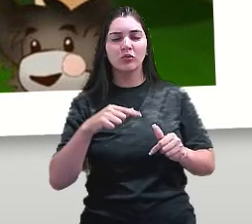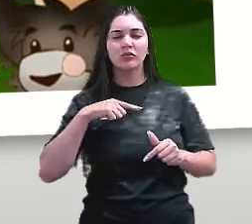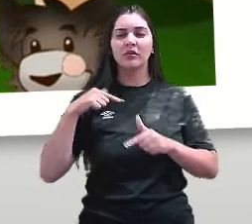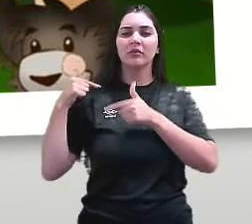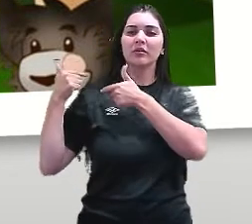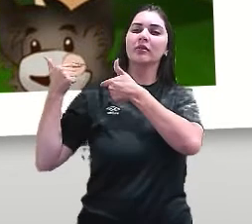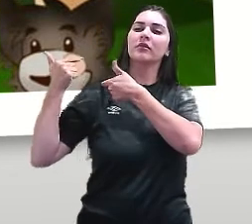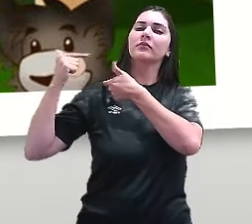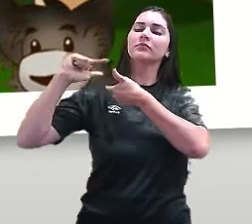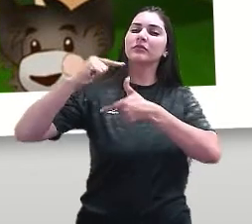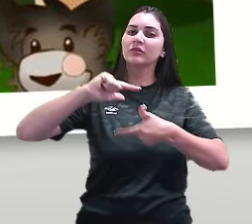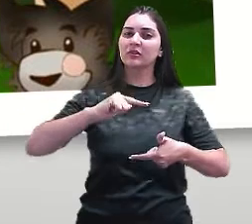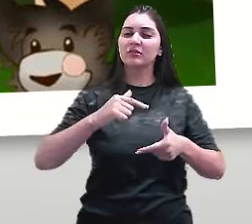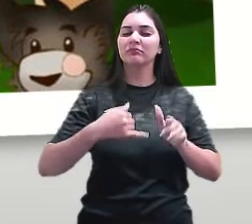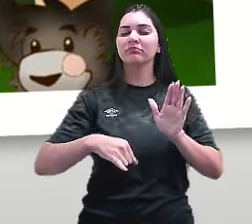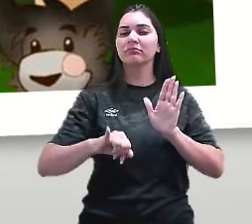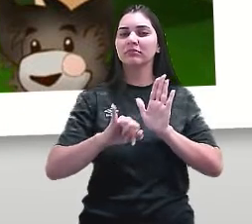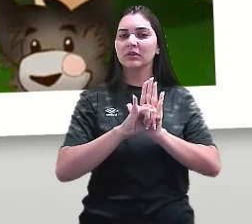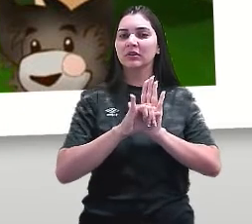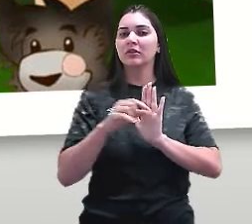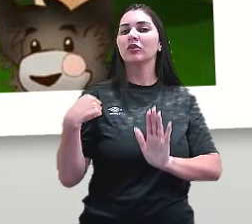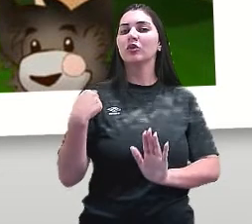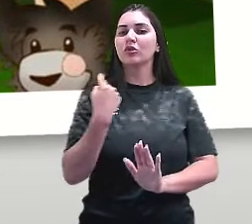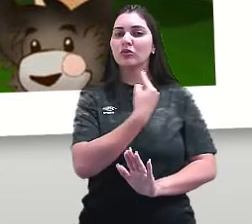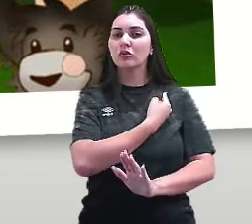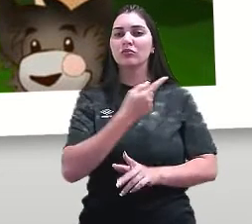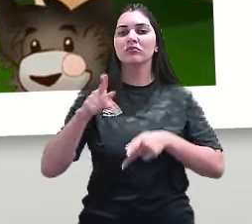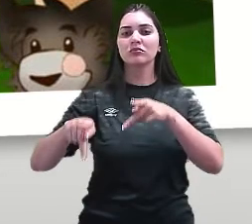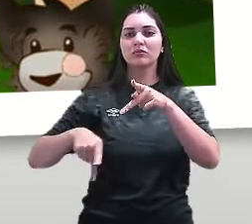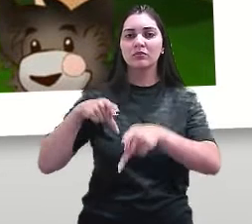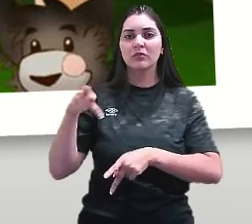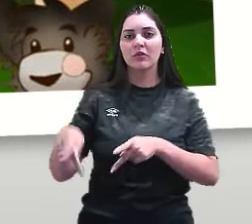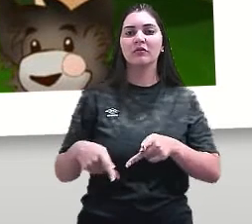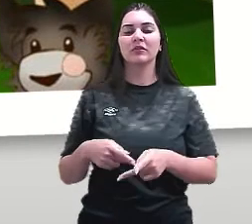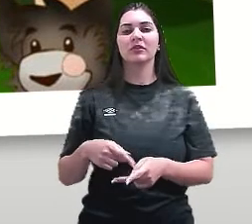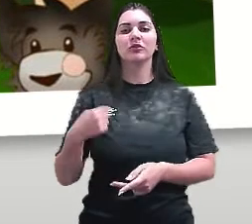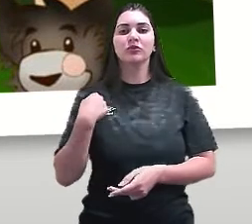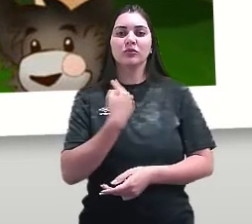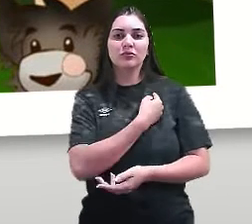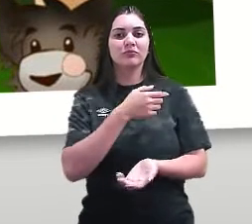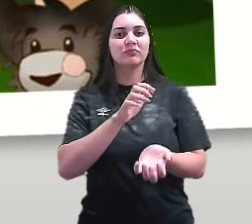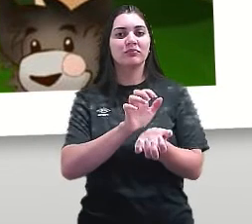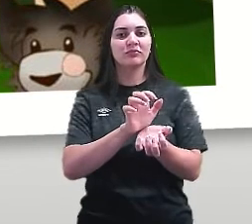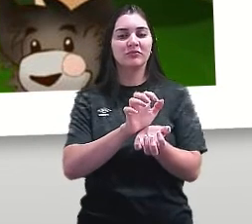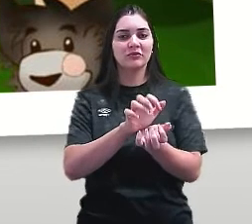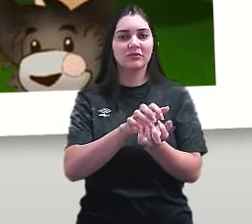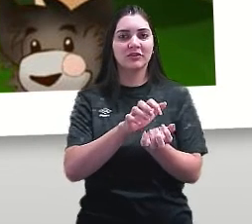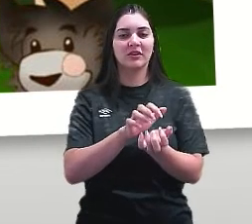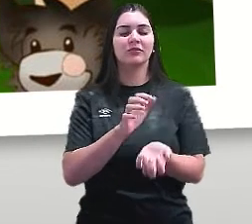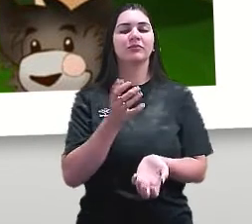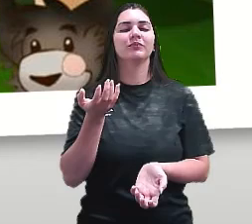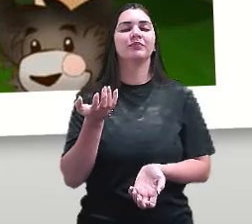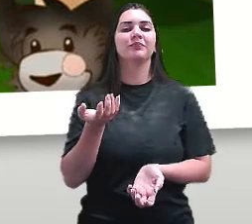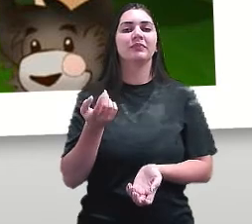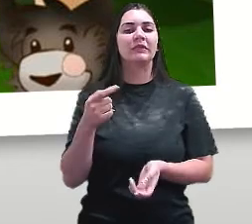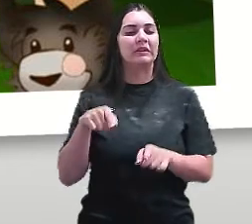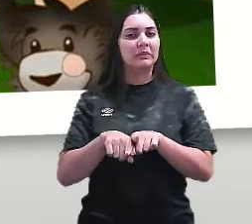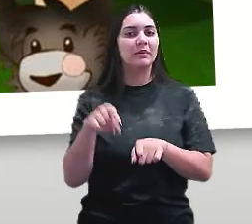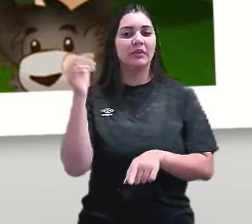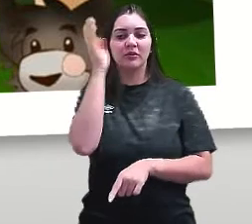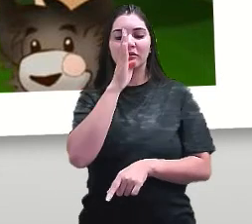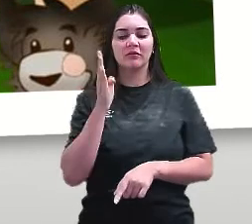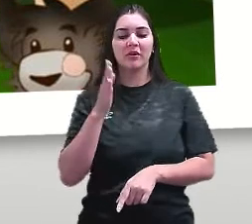É a identidade, nossa identidade, é a identidade do nosso povo, a identidade do nosso estado e do Brasil. A gente vai compreender como o